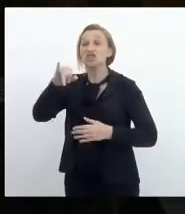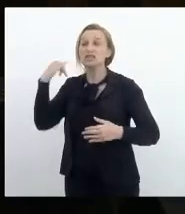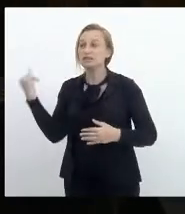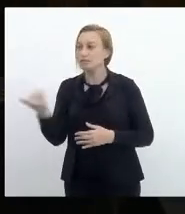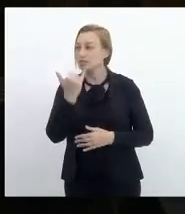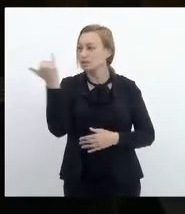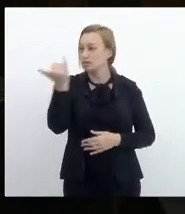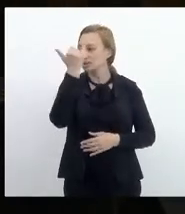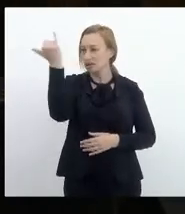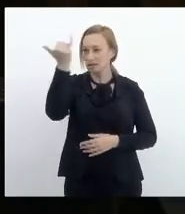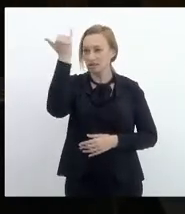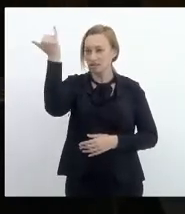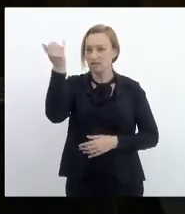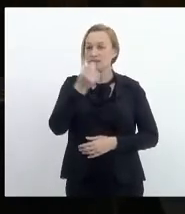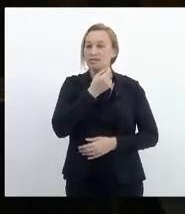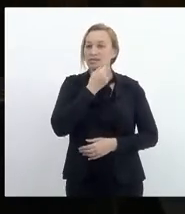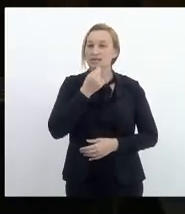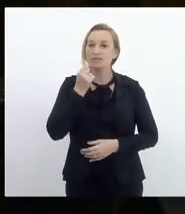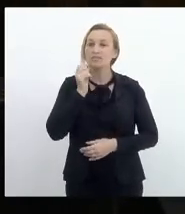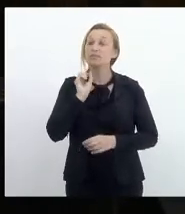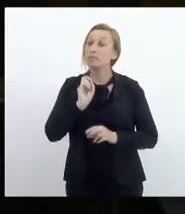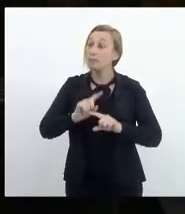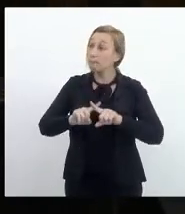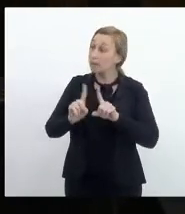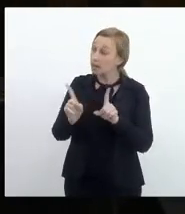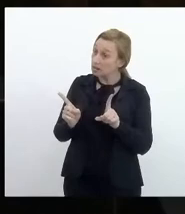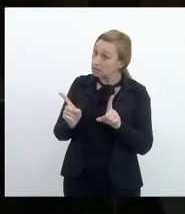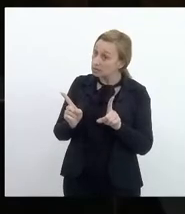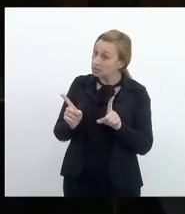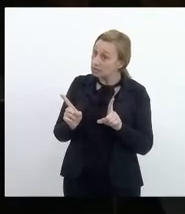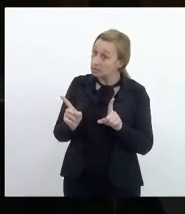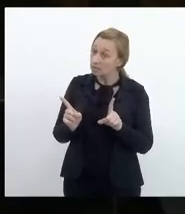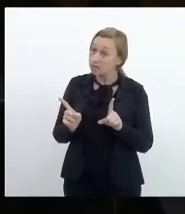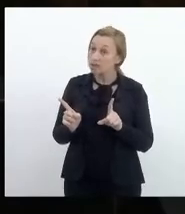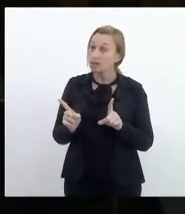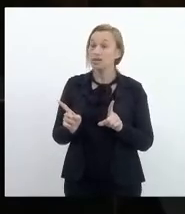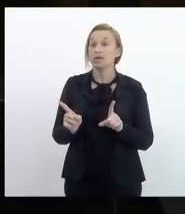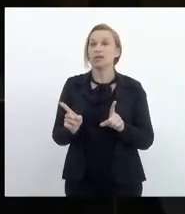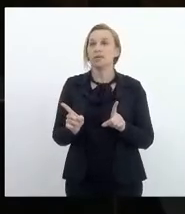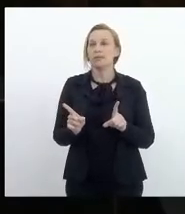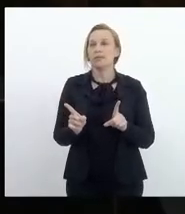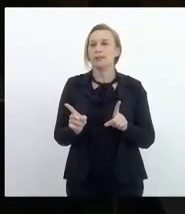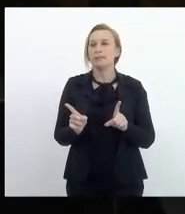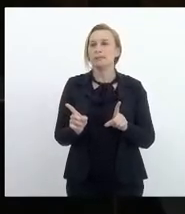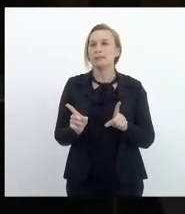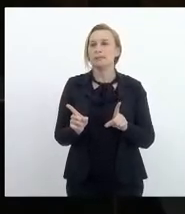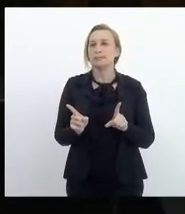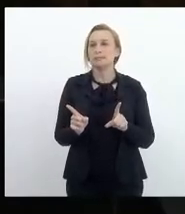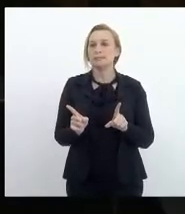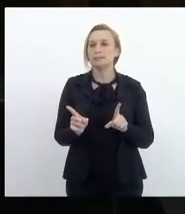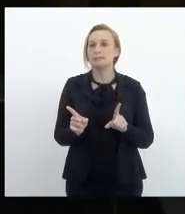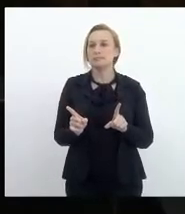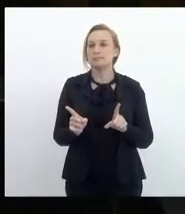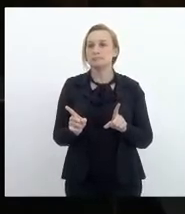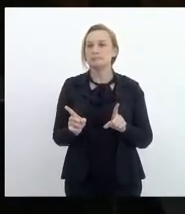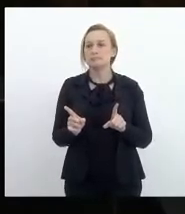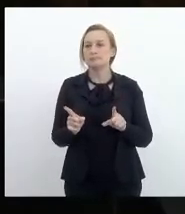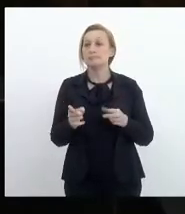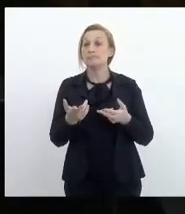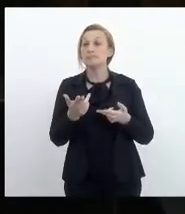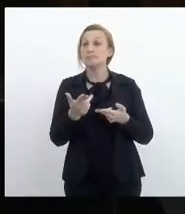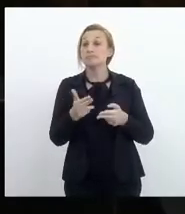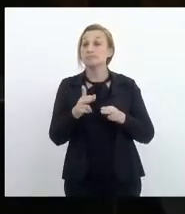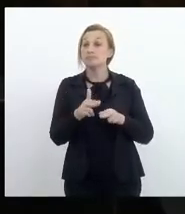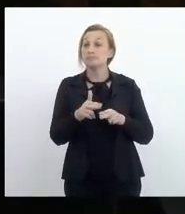de Setembro mas que devido e assim antagonismo brutal